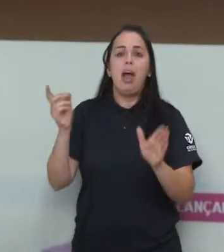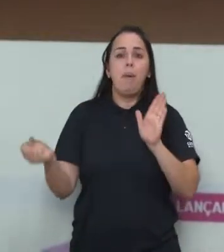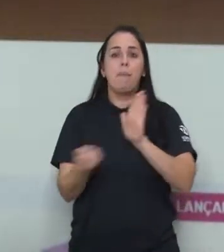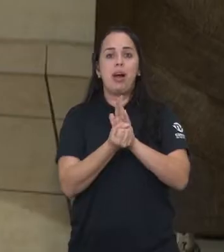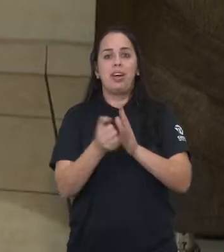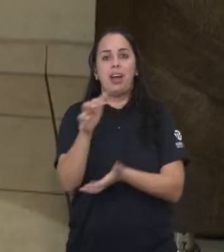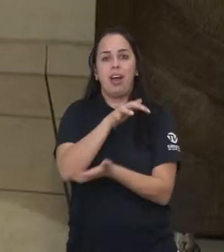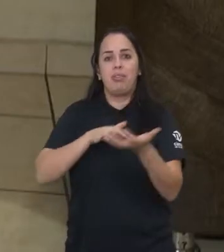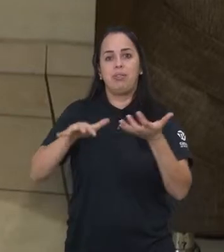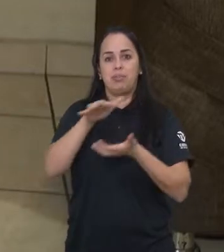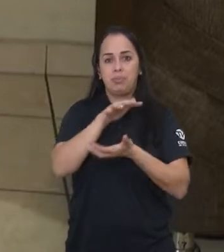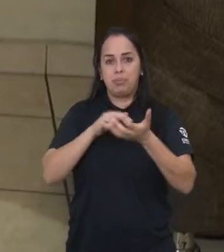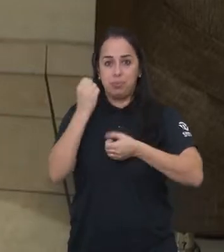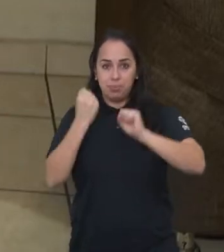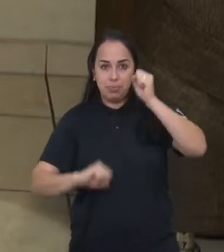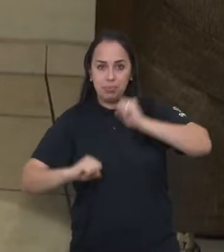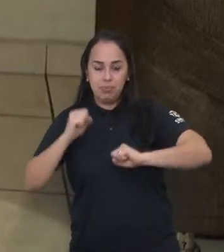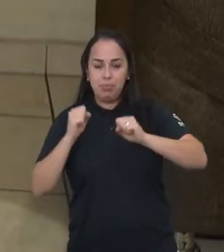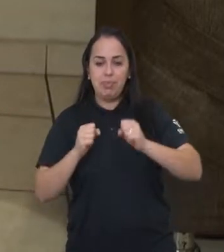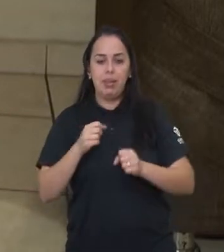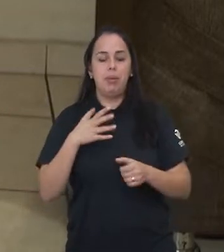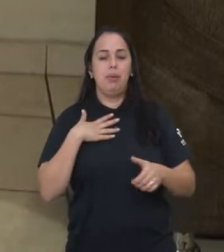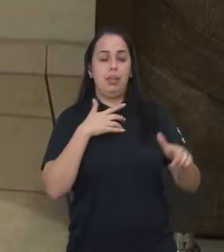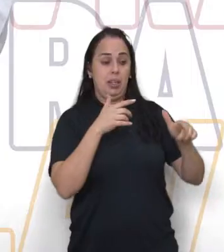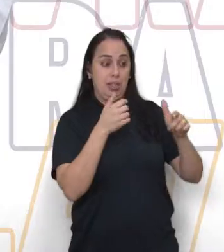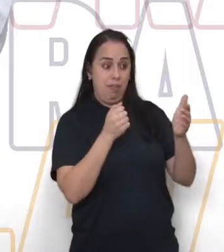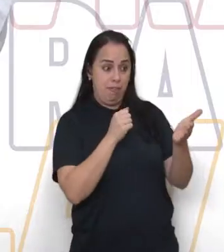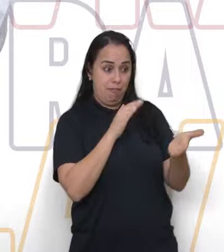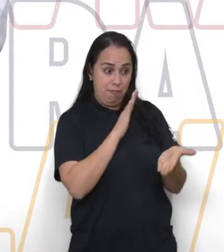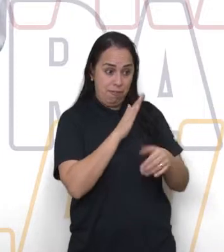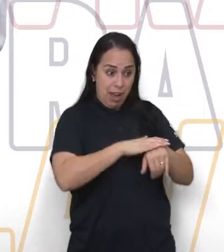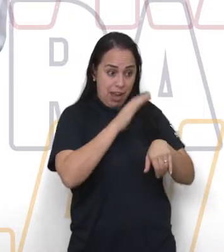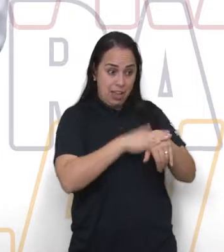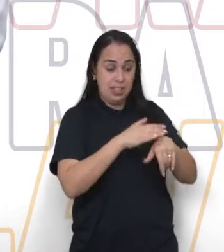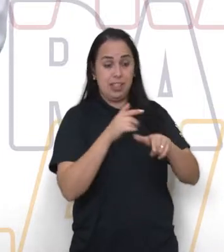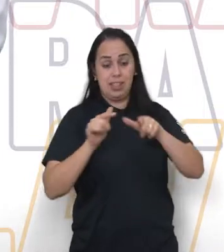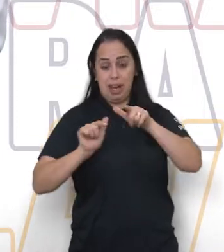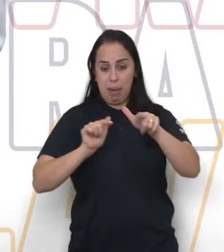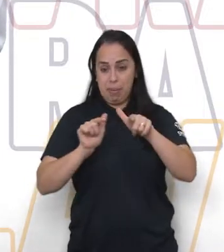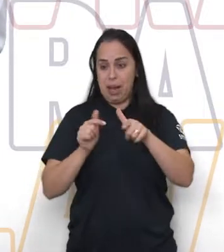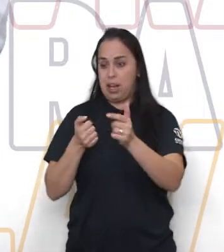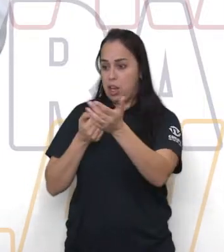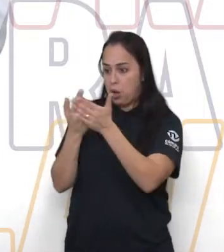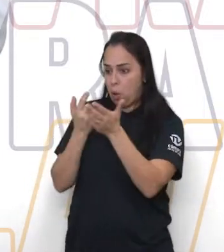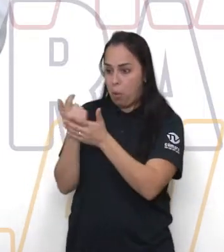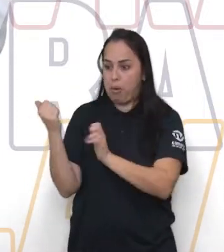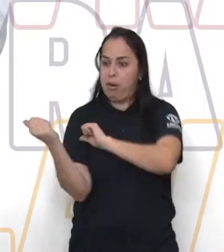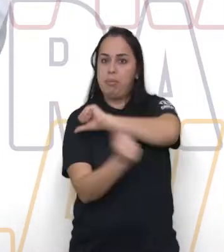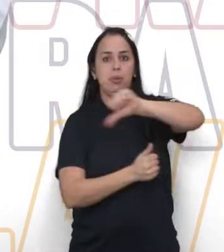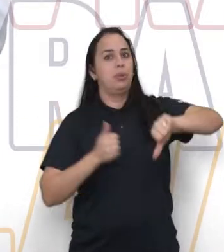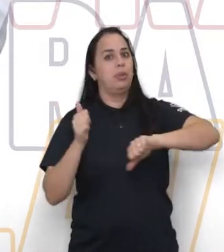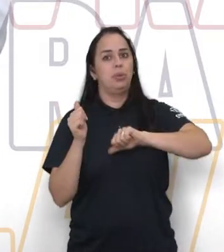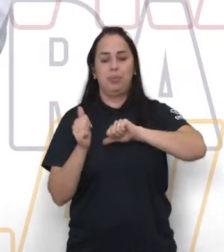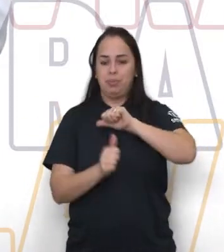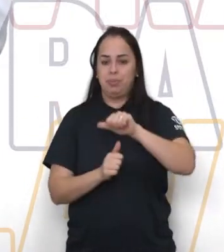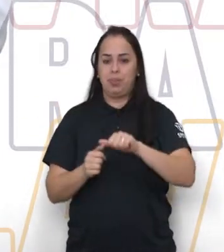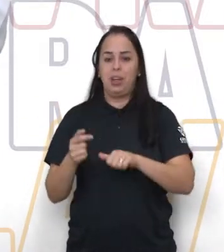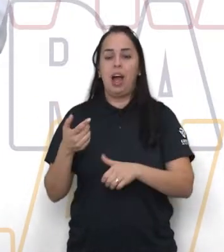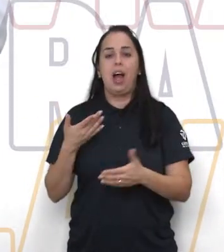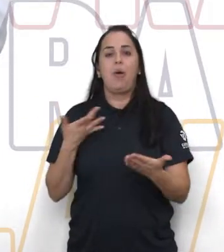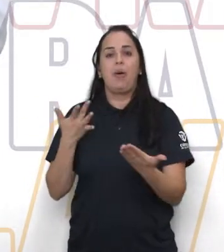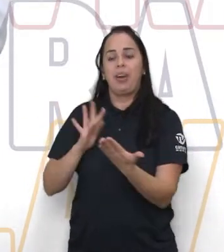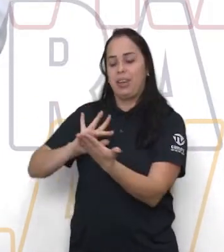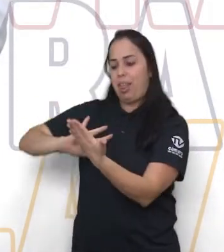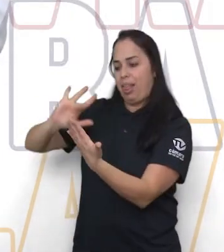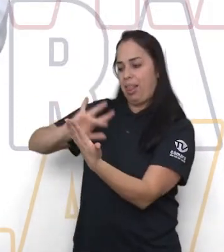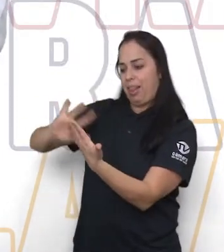Industrial então para Quem produz e para quem trabalha e para quem compra né muda é né a gente passou